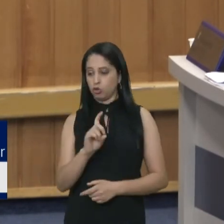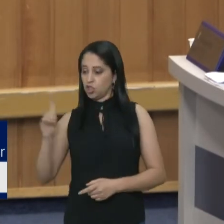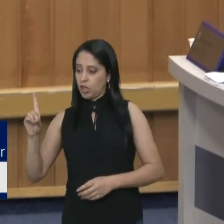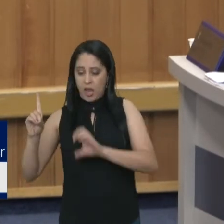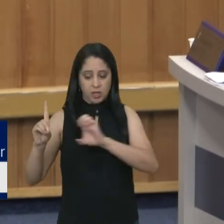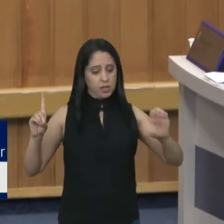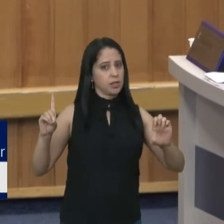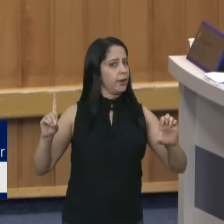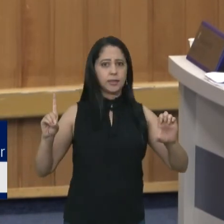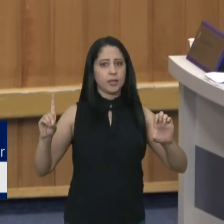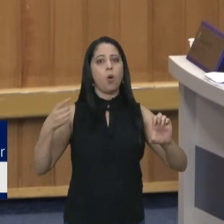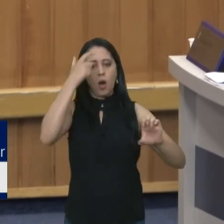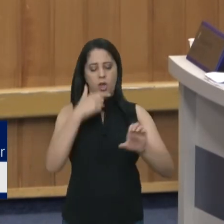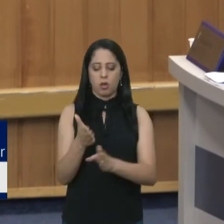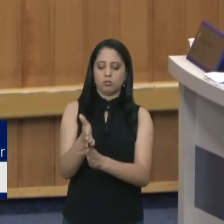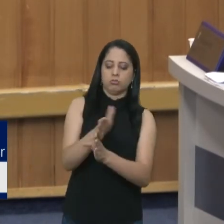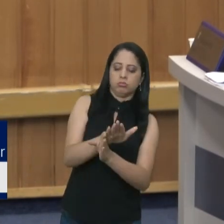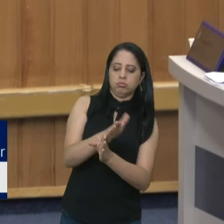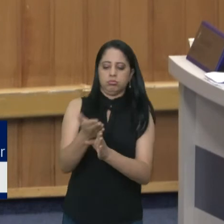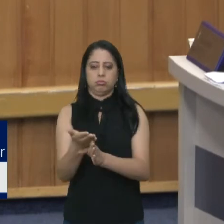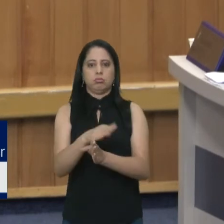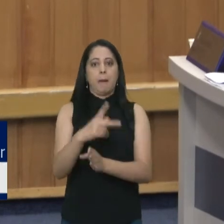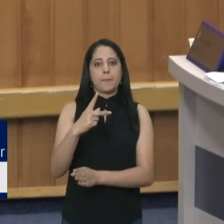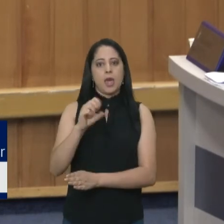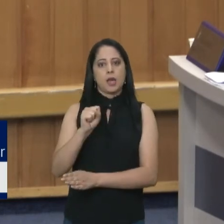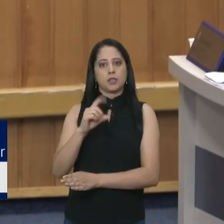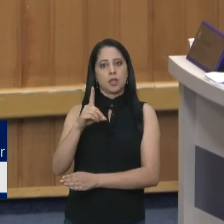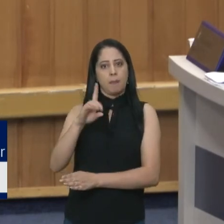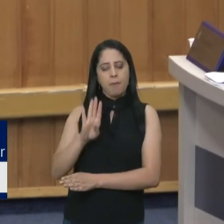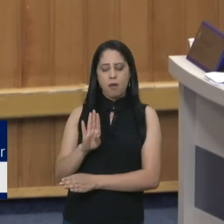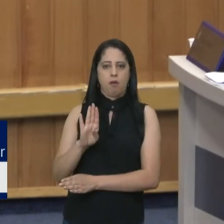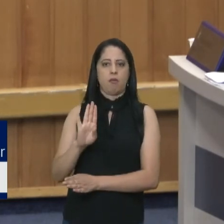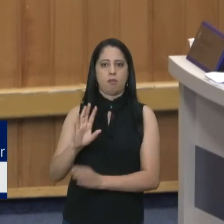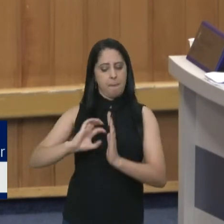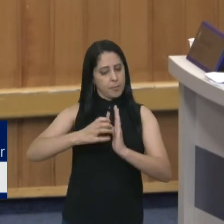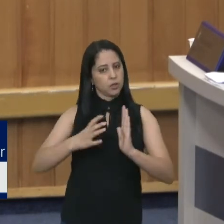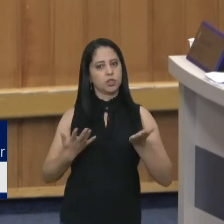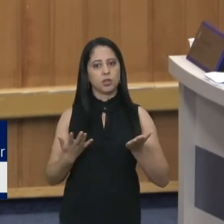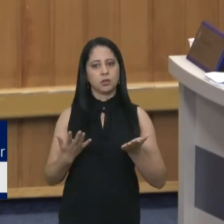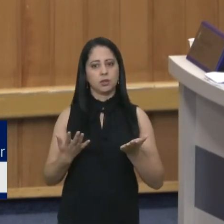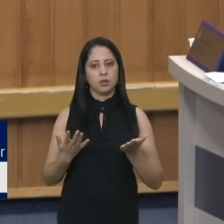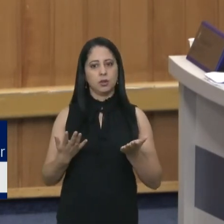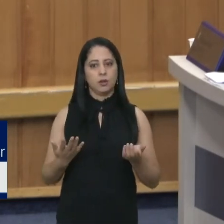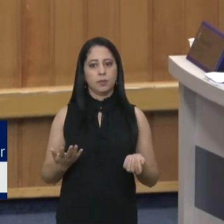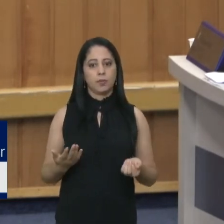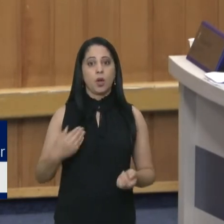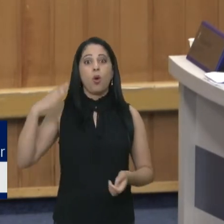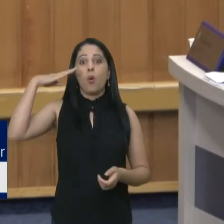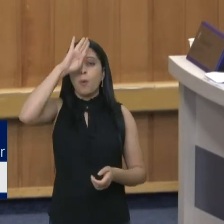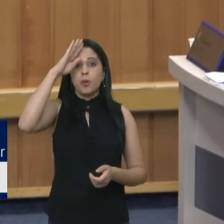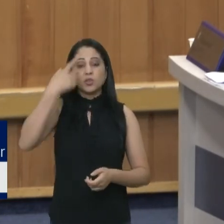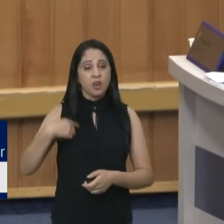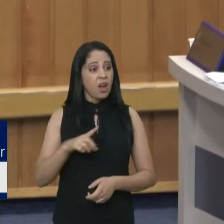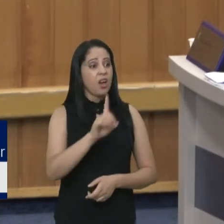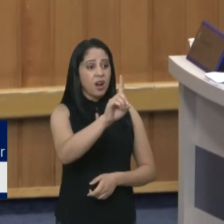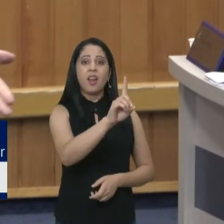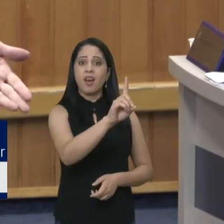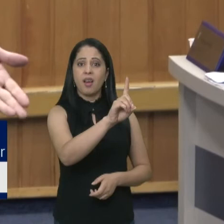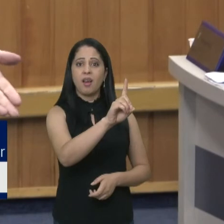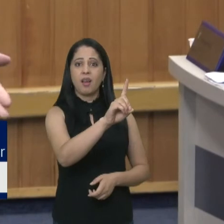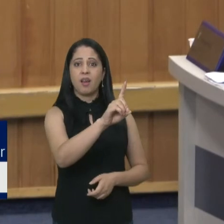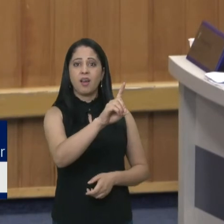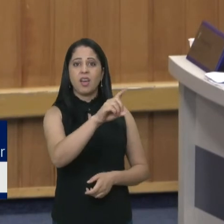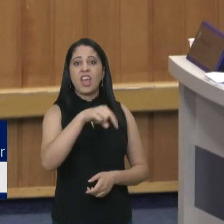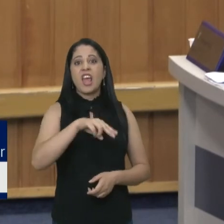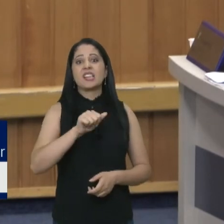do centro, eu sou PSDB. Agora, nessa questão, a gente colocar a palavra... O Bolsonaro foi no Ciro de Nazaré, foi